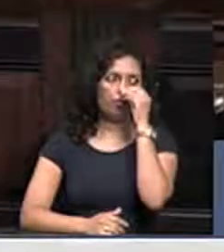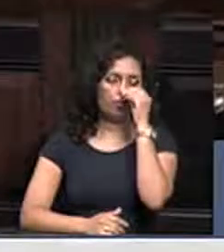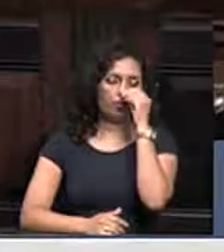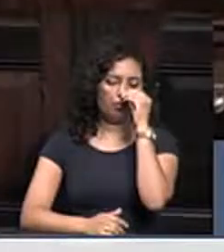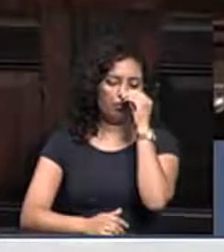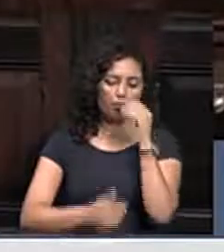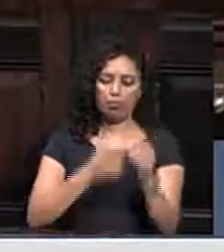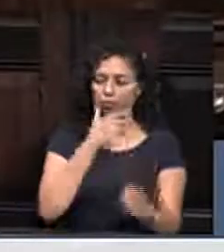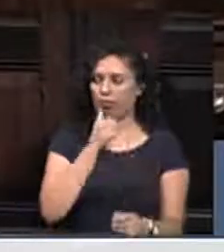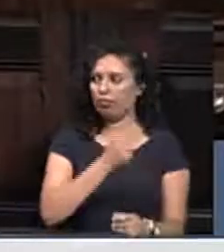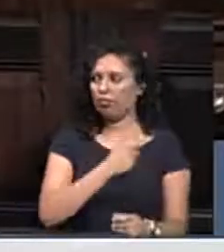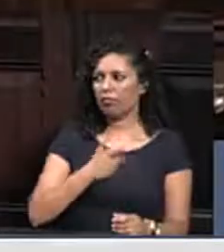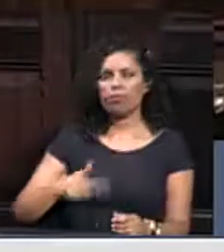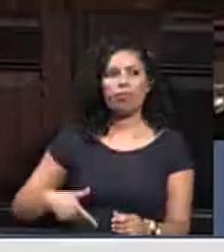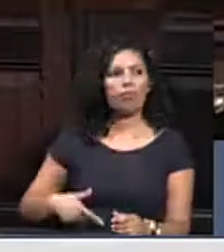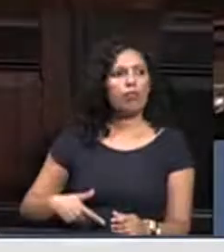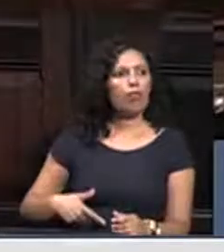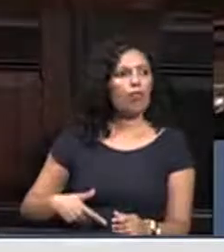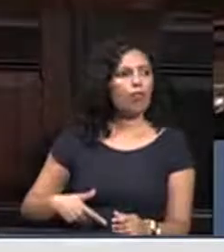Senhor presidente,